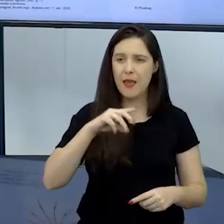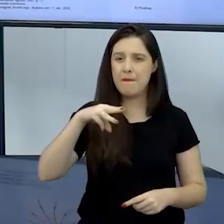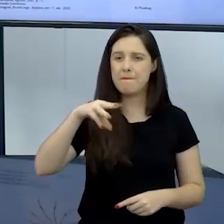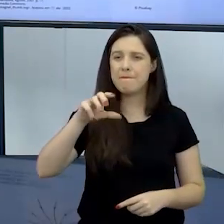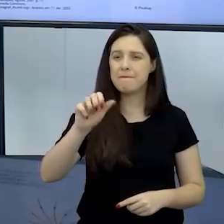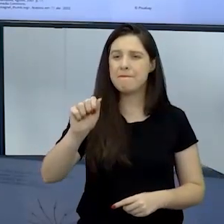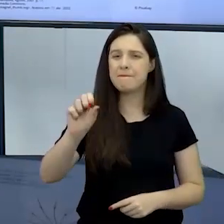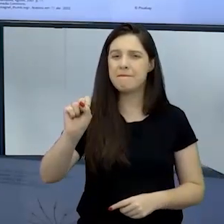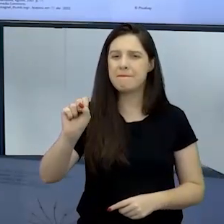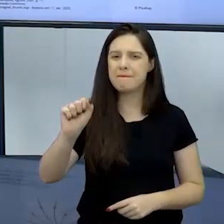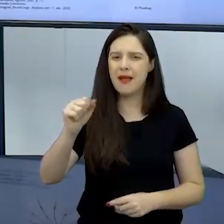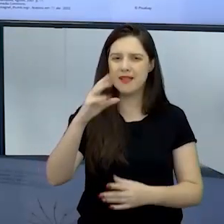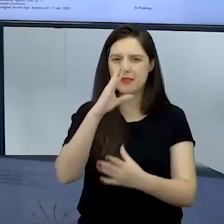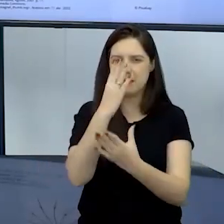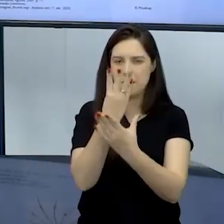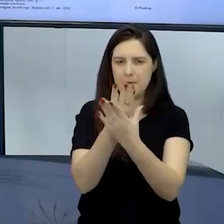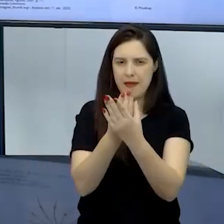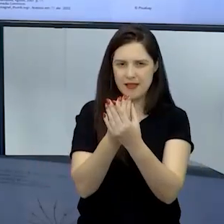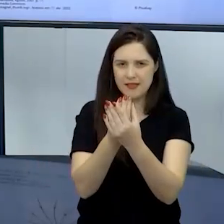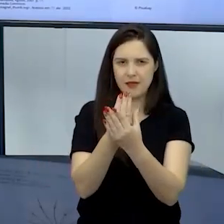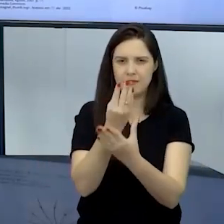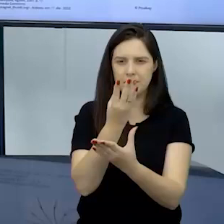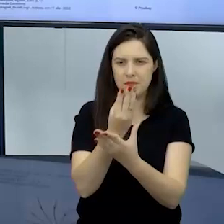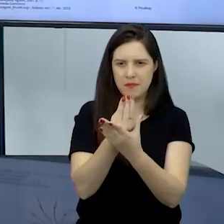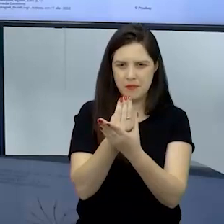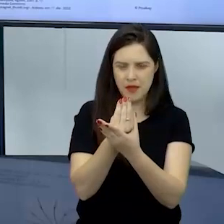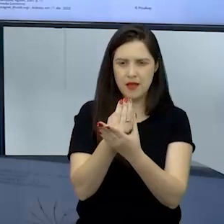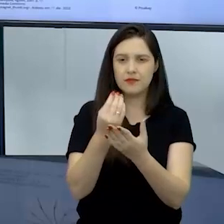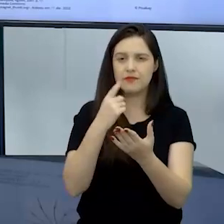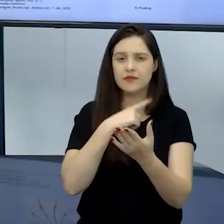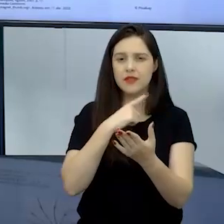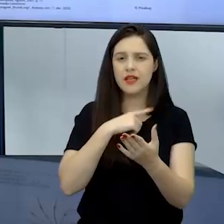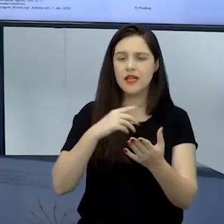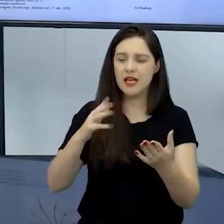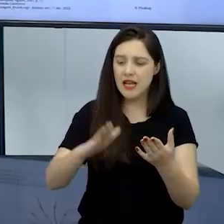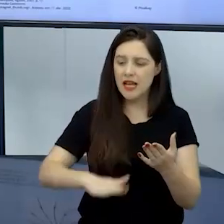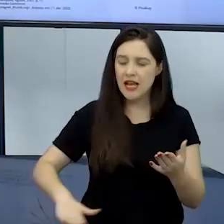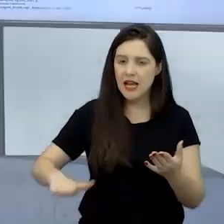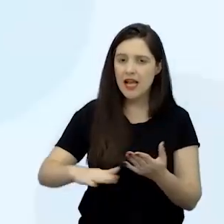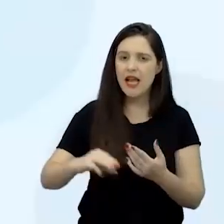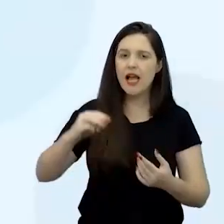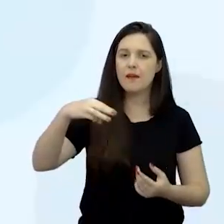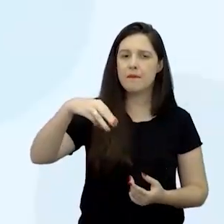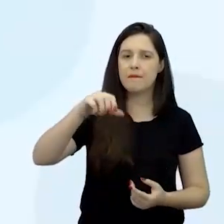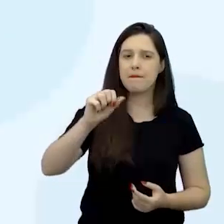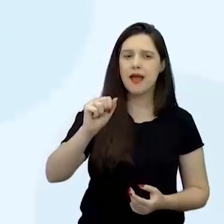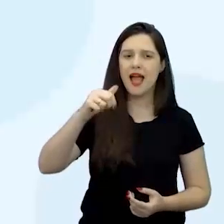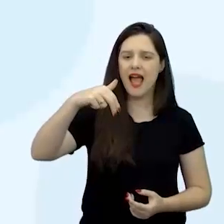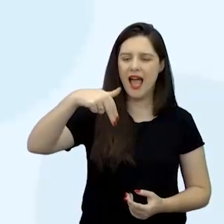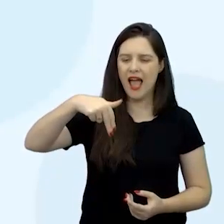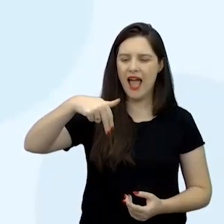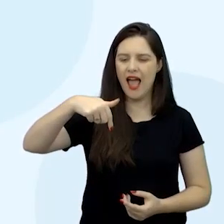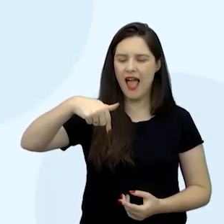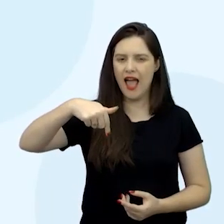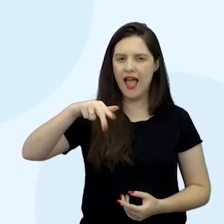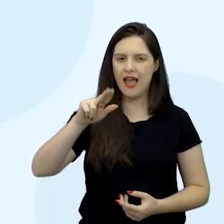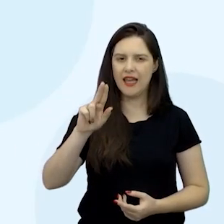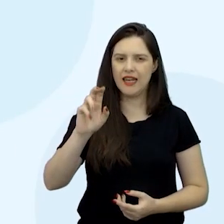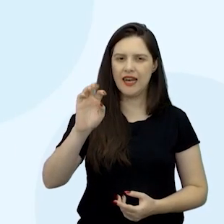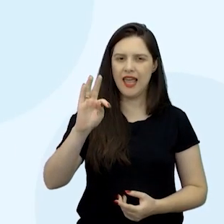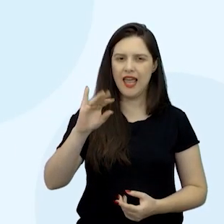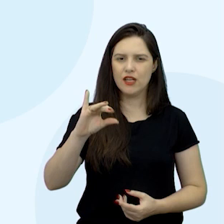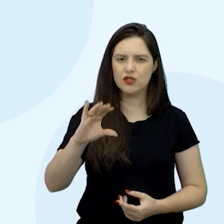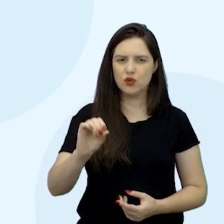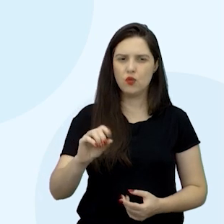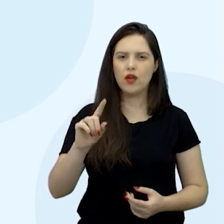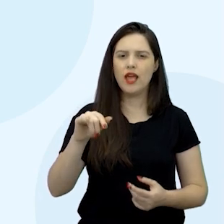Campo gravitacional, certo? E aí também tem o campo magnético, que é uma região do espaço criado por exemplo, você tem um